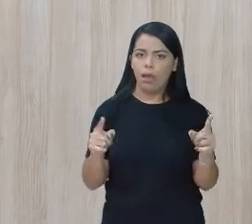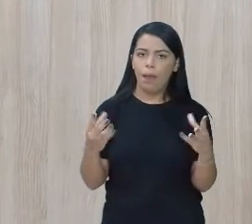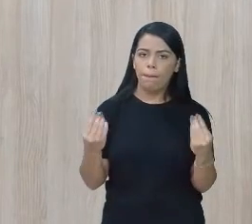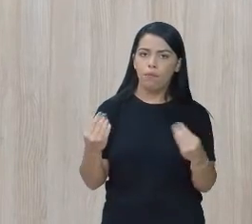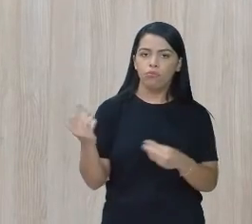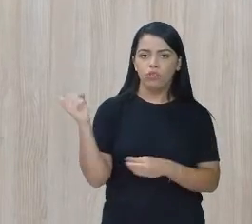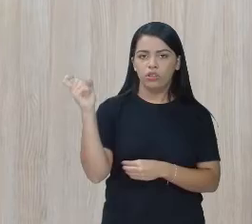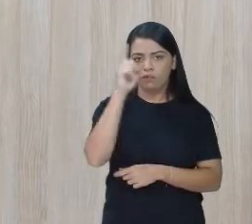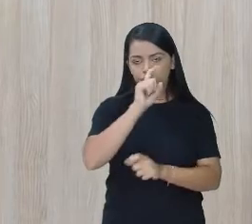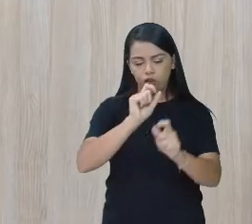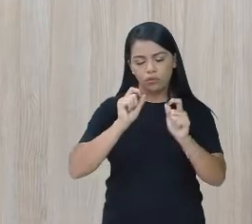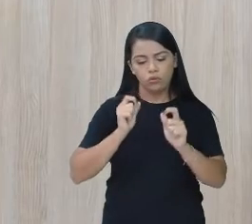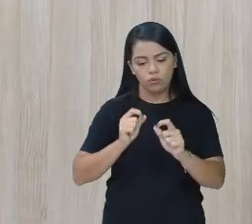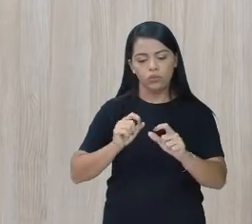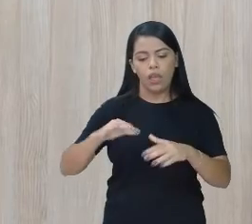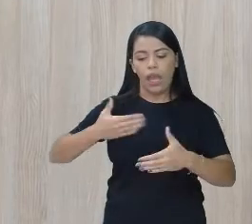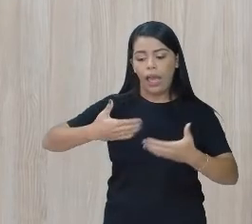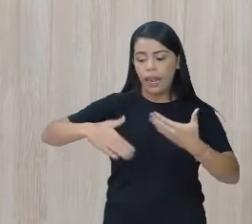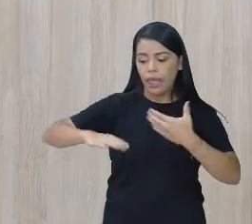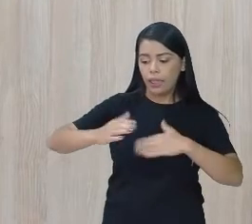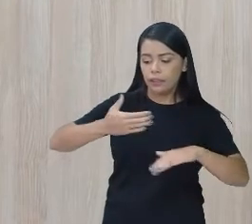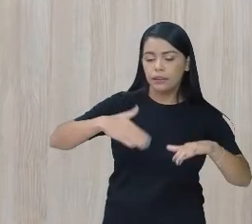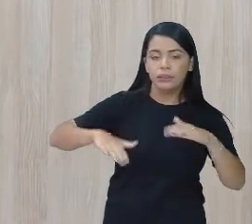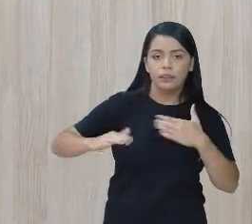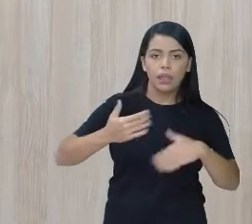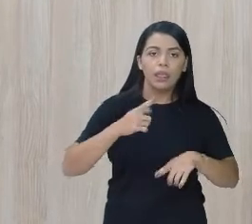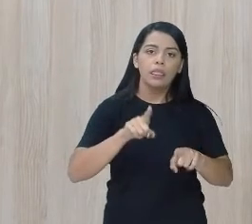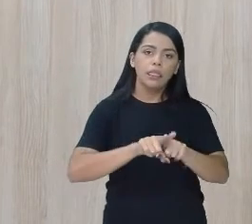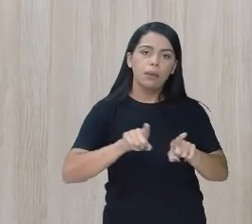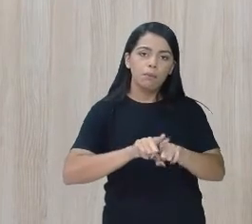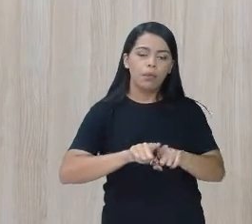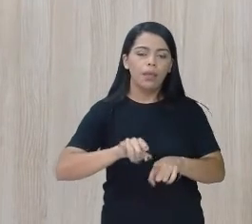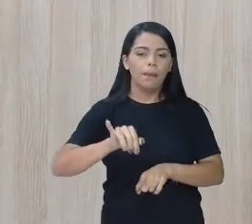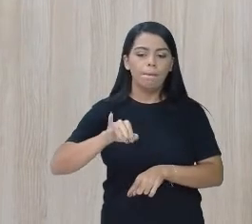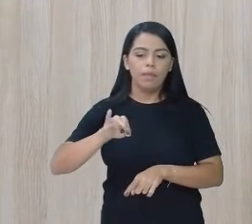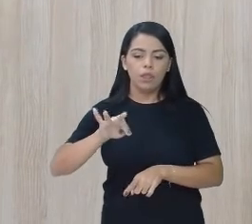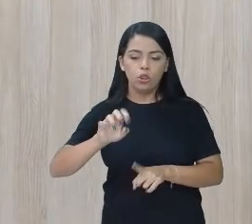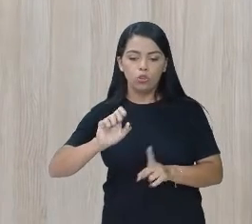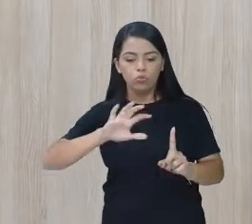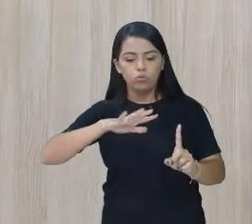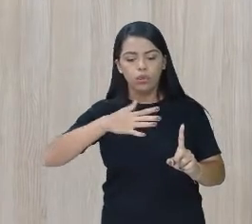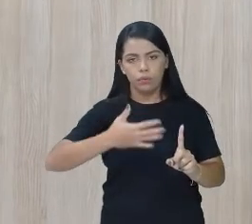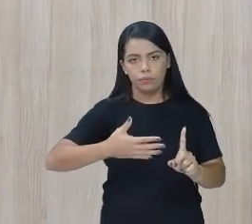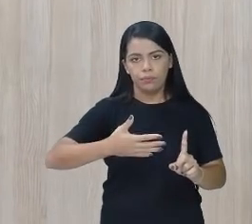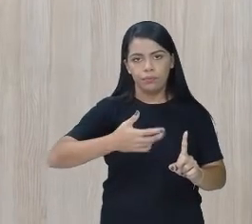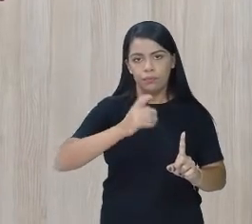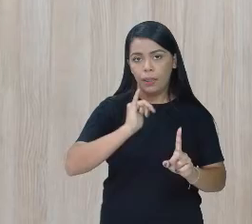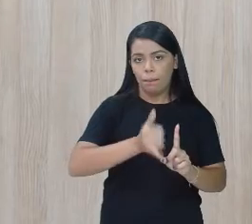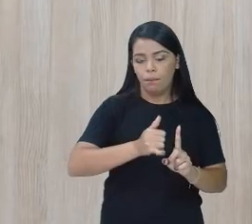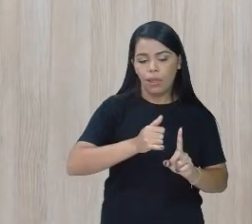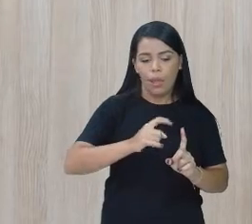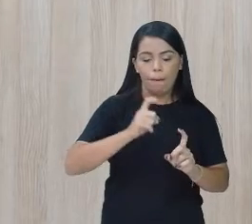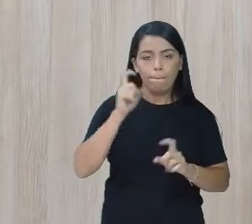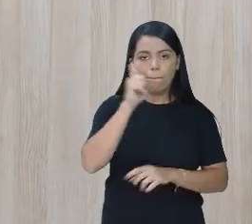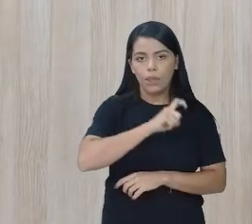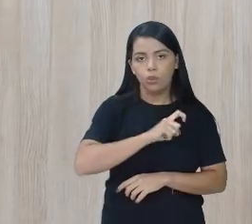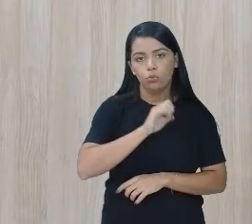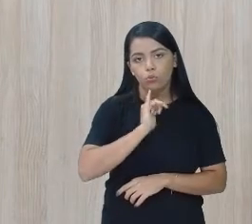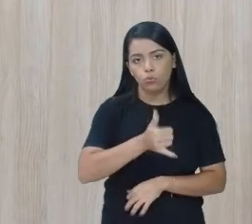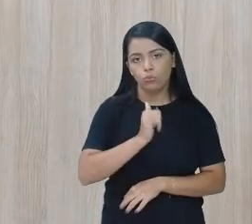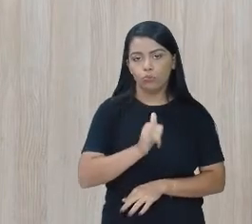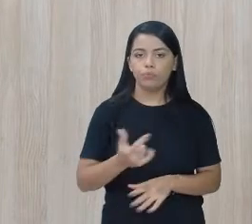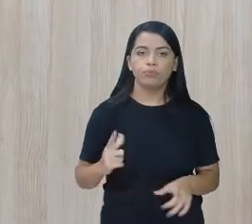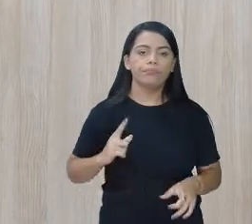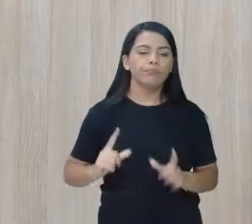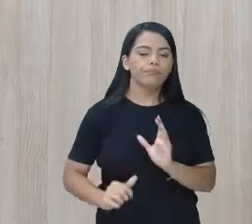as lendas, assim como os mitos, datar de quando surgiram, né? Dizer assim, olha, esse foi a primeira fábula, surgiu